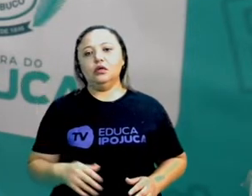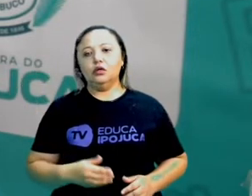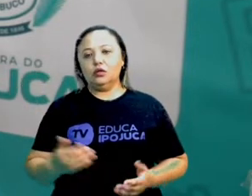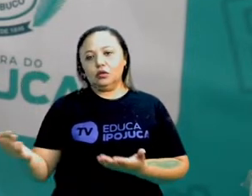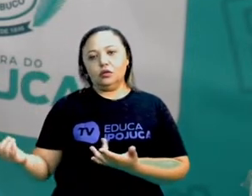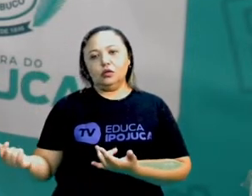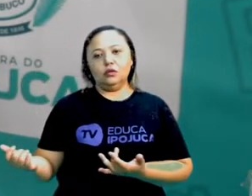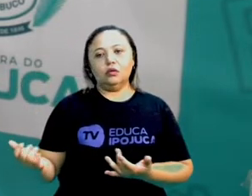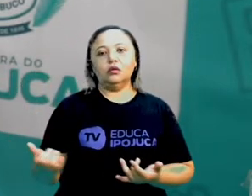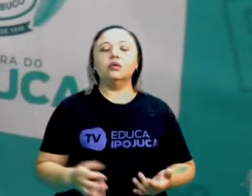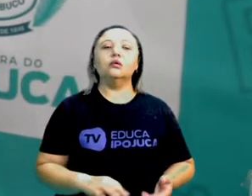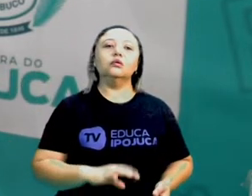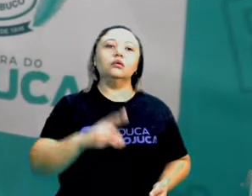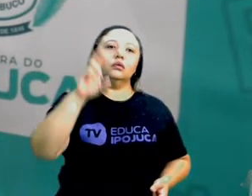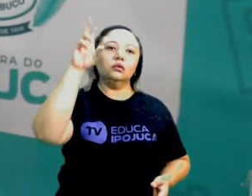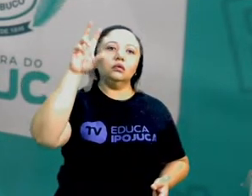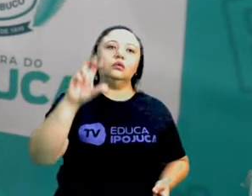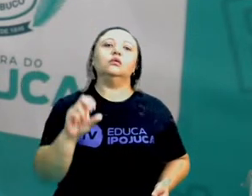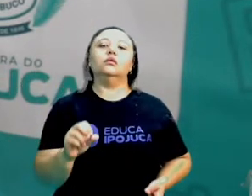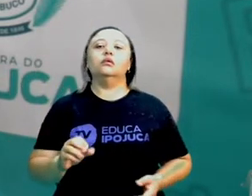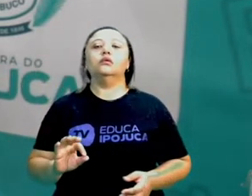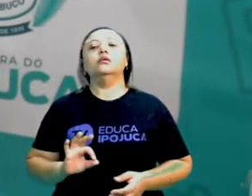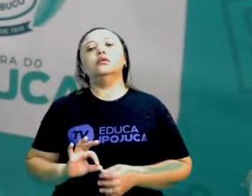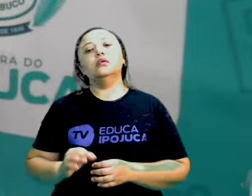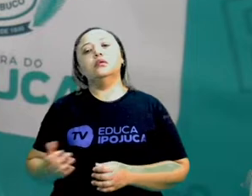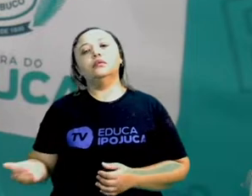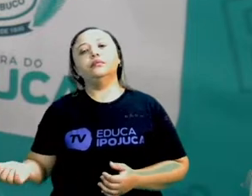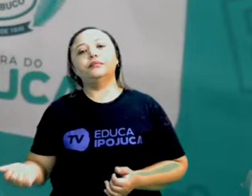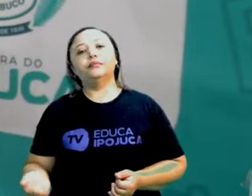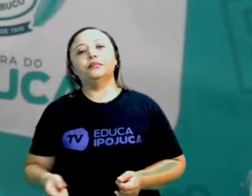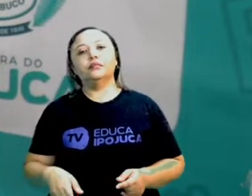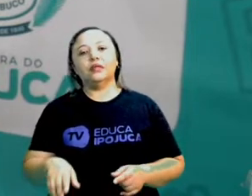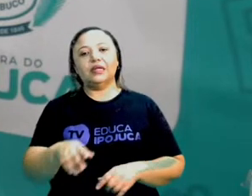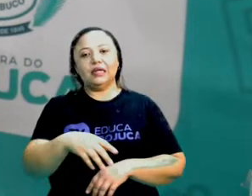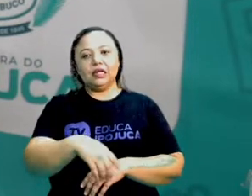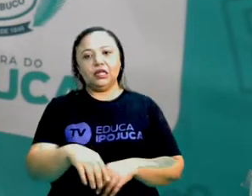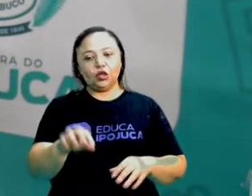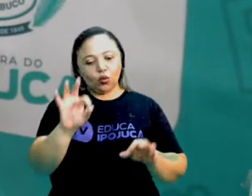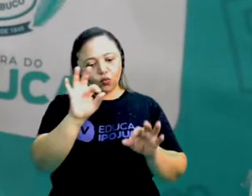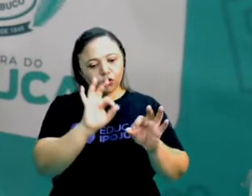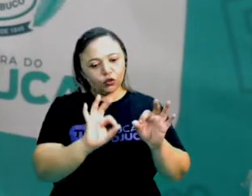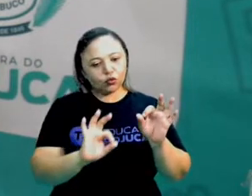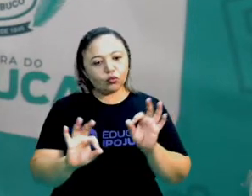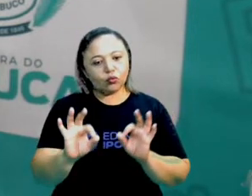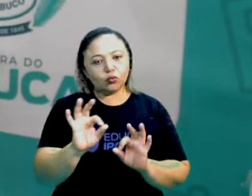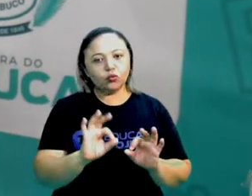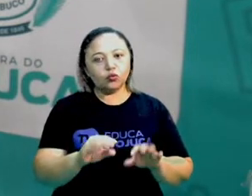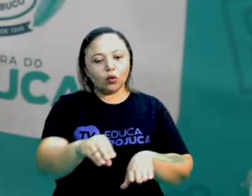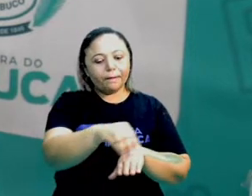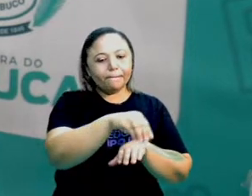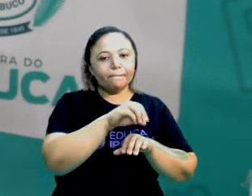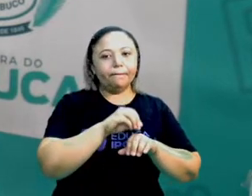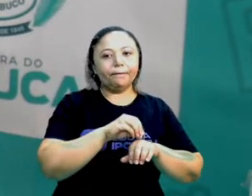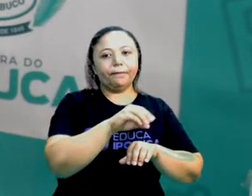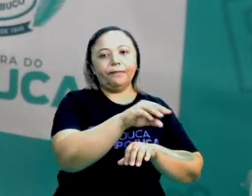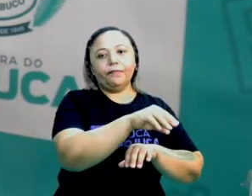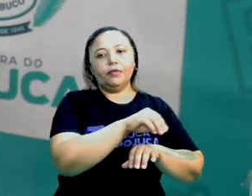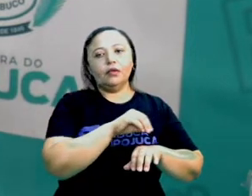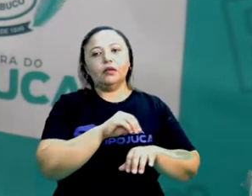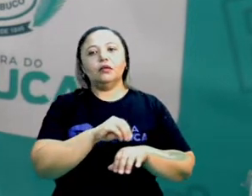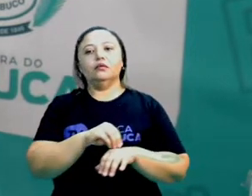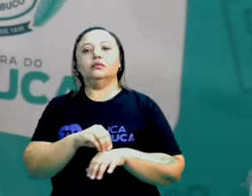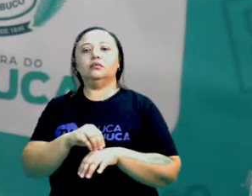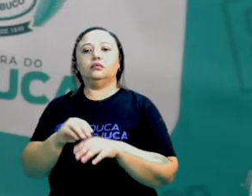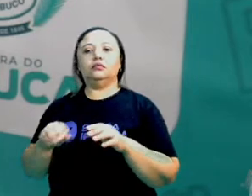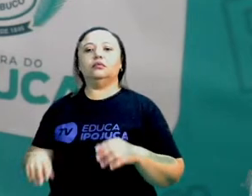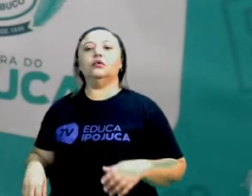Jovem, aí 50%. Isso foi coletado lá do postinho de saúde, lá da marca onde eles vão marcando